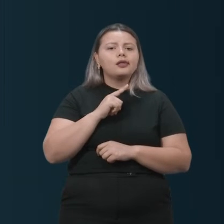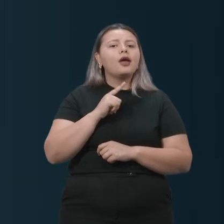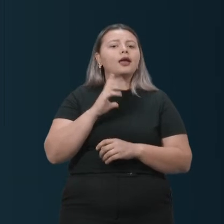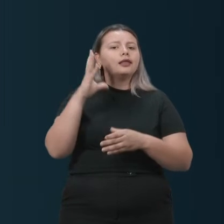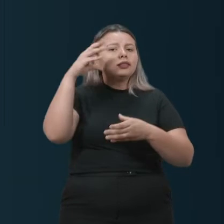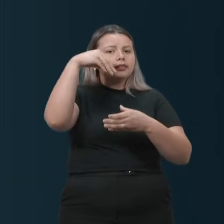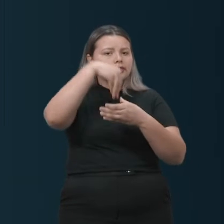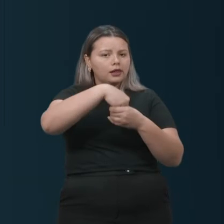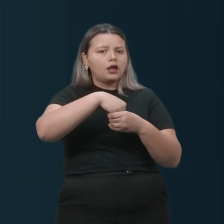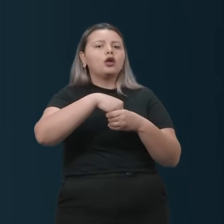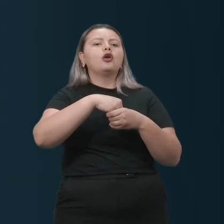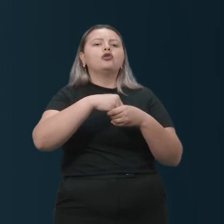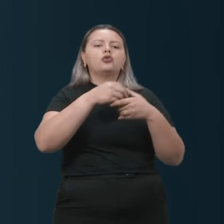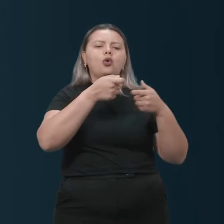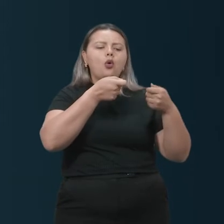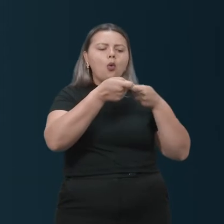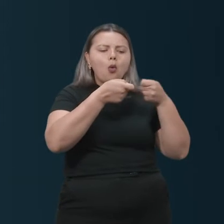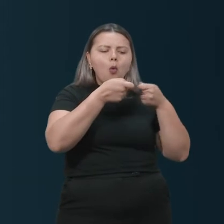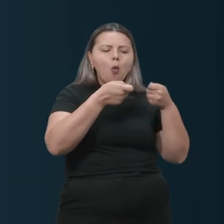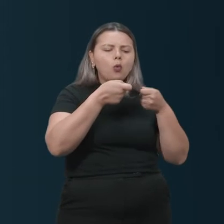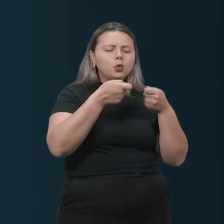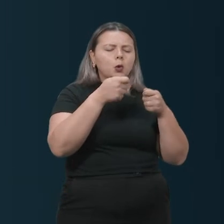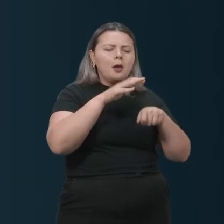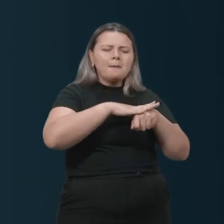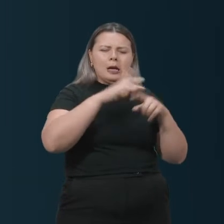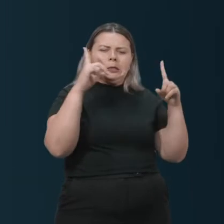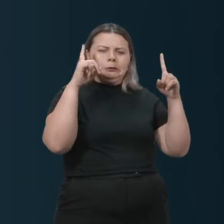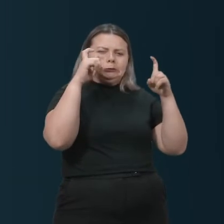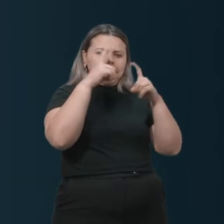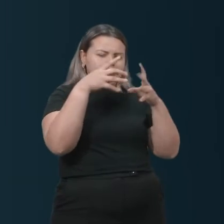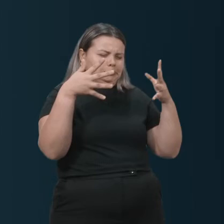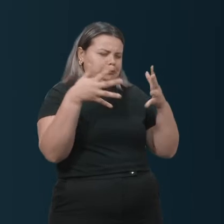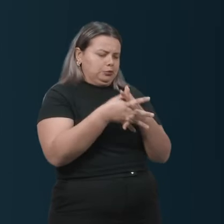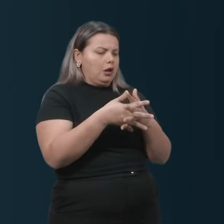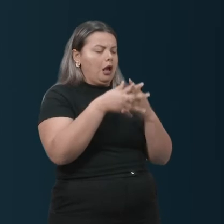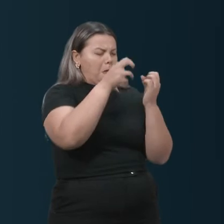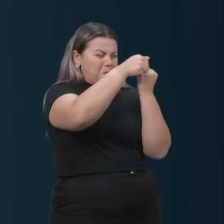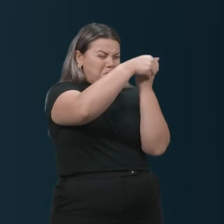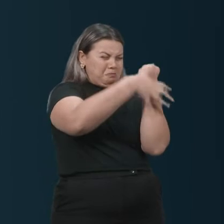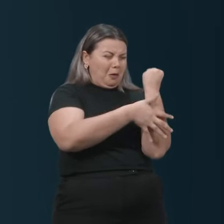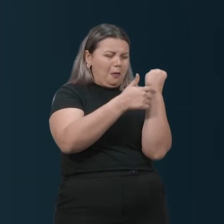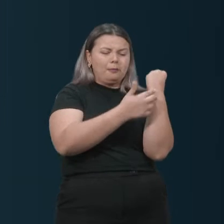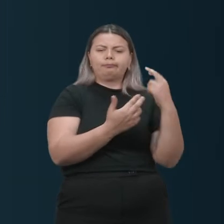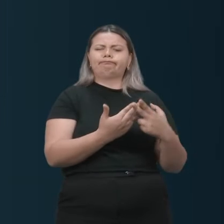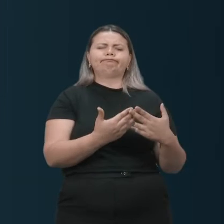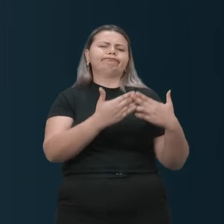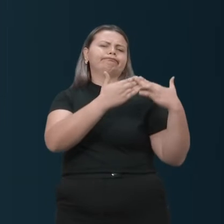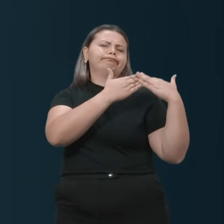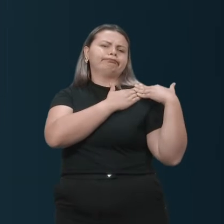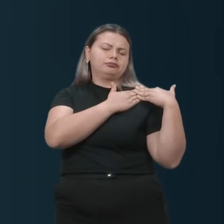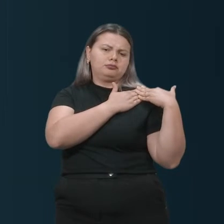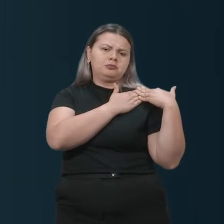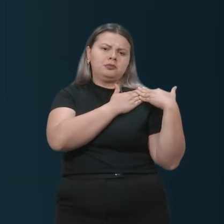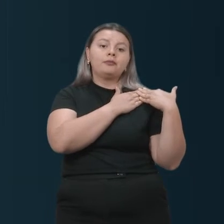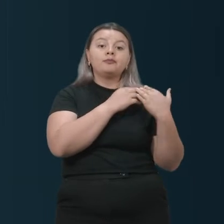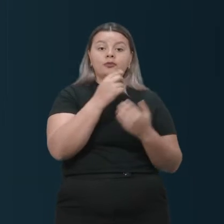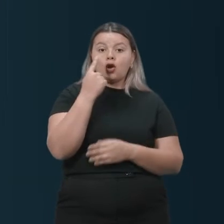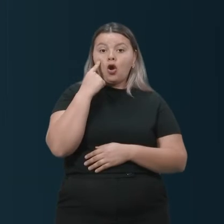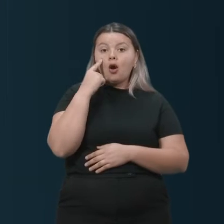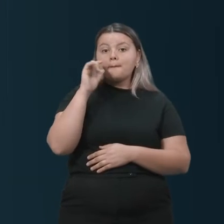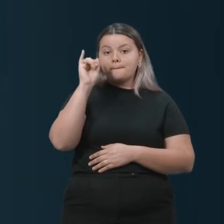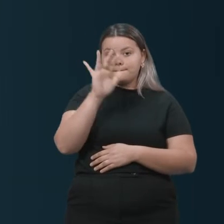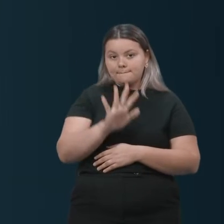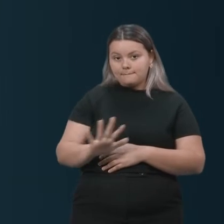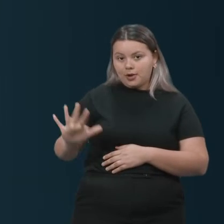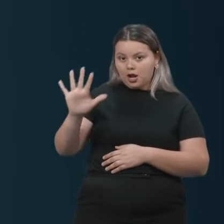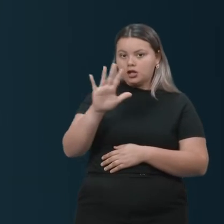controle e a execução das funções mais complexas exercidas pelo sistema nervoso. Como vocês conseguem